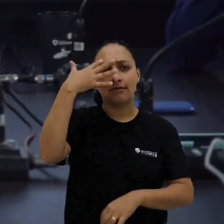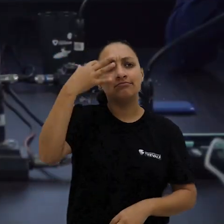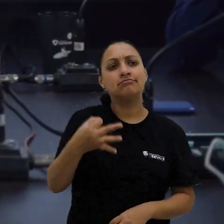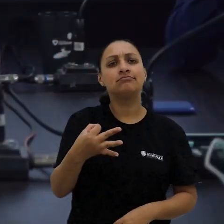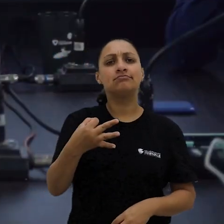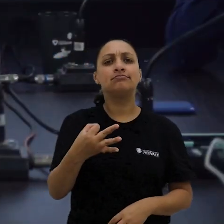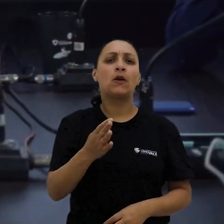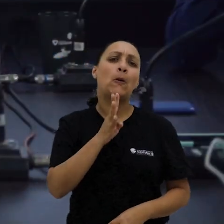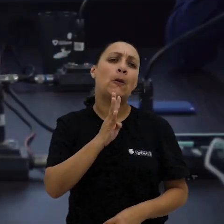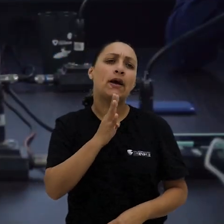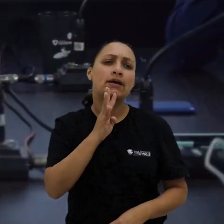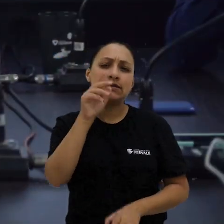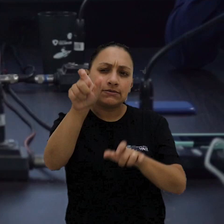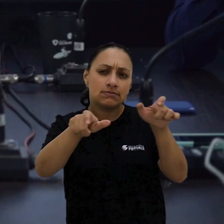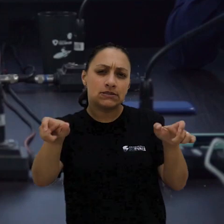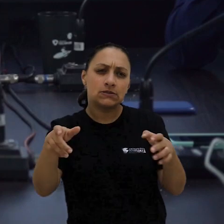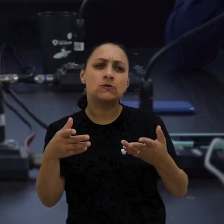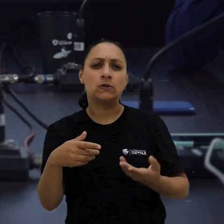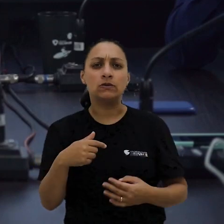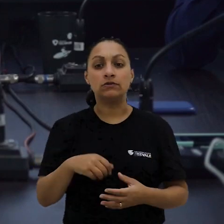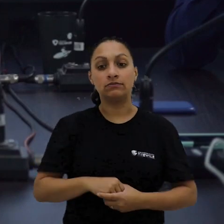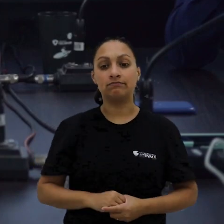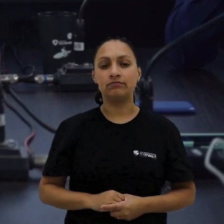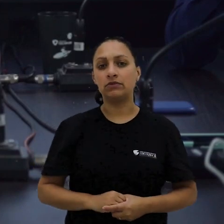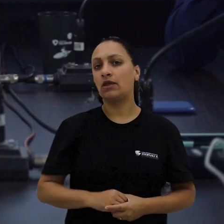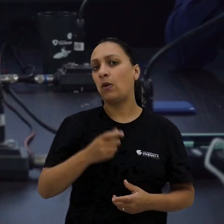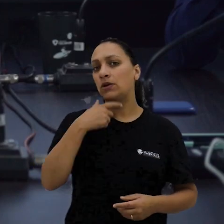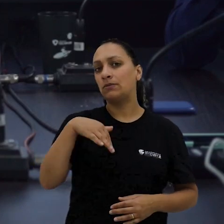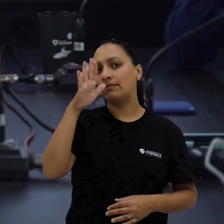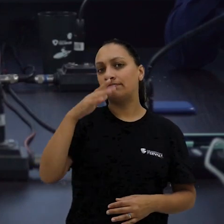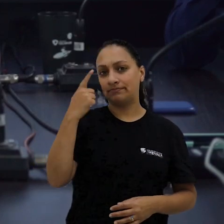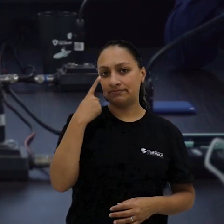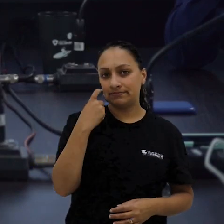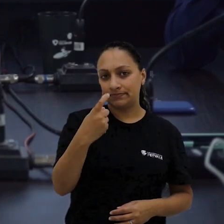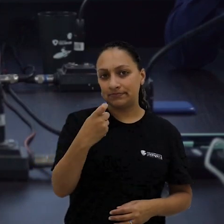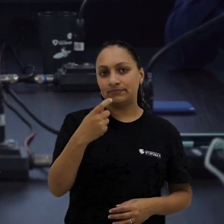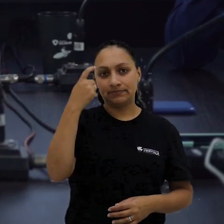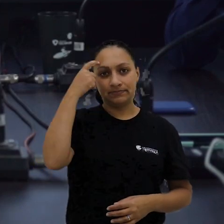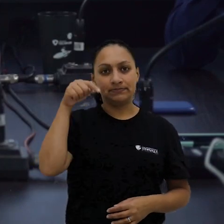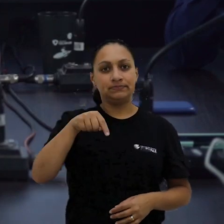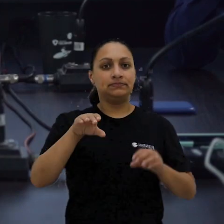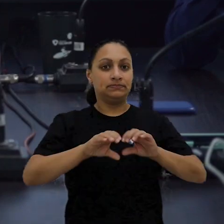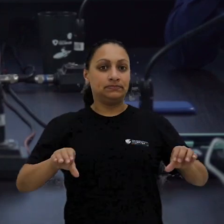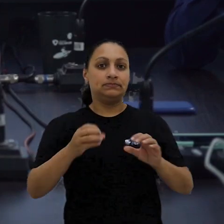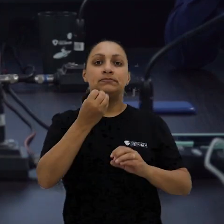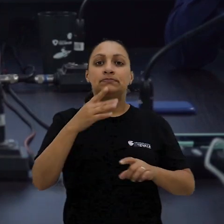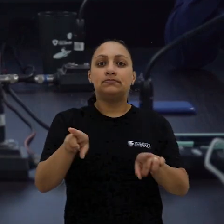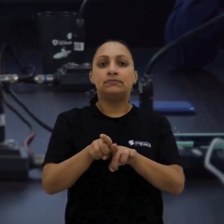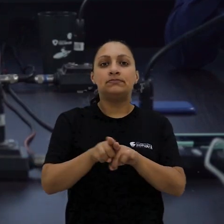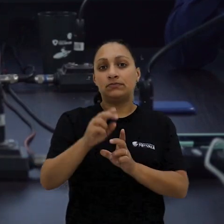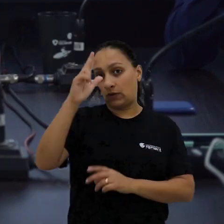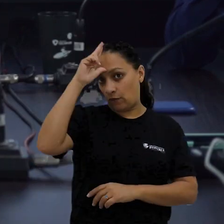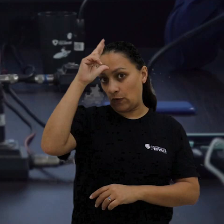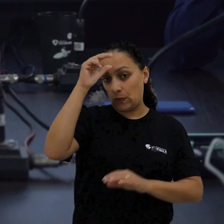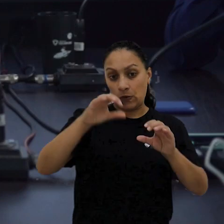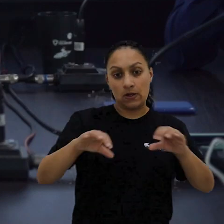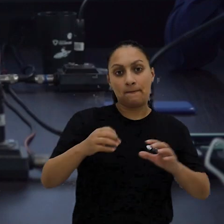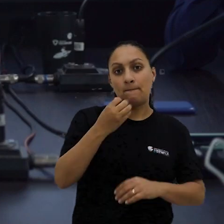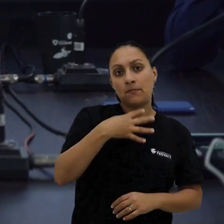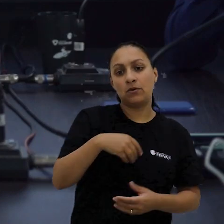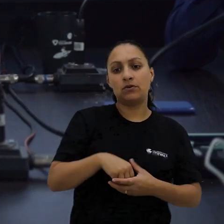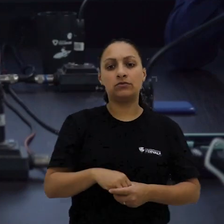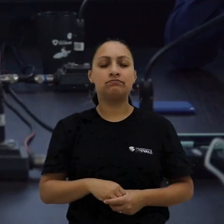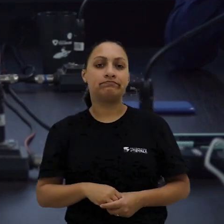e conhecer literalmente as pessoas que estão por trás das portas. Eu acho que isso que é o mais interessante. Pensando que é em Campo Bom também, né? Por exemplo, Novo Hamburgo, Campo Bom,